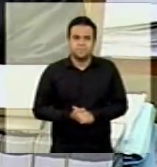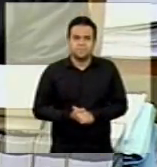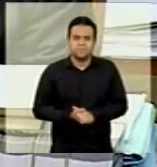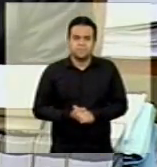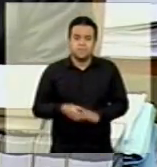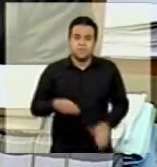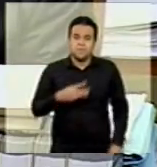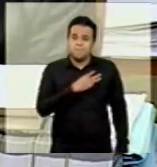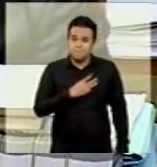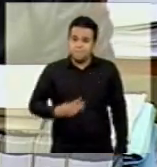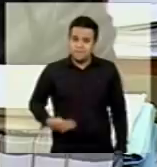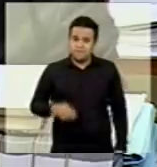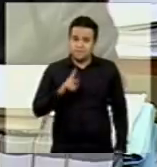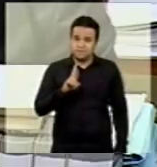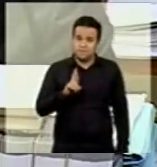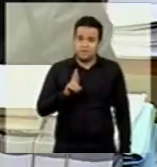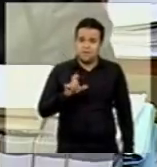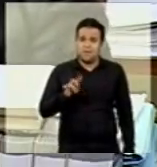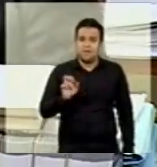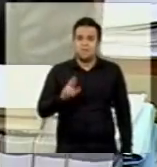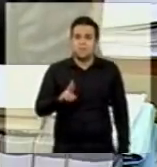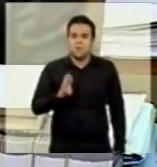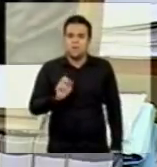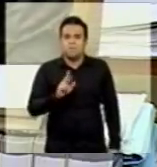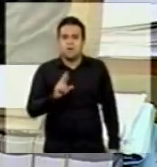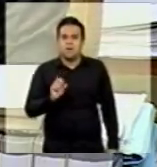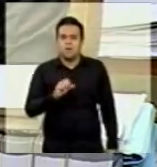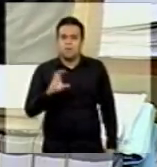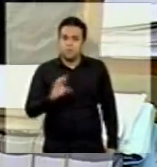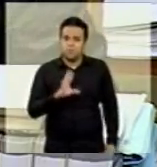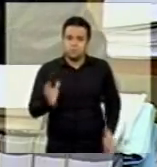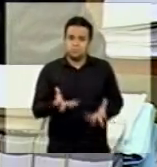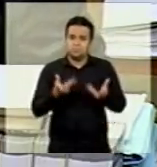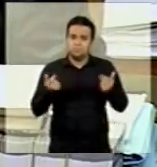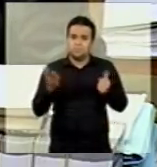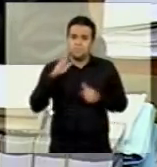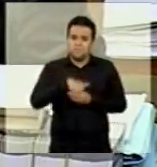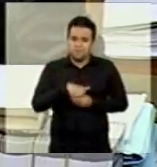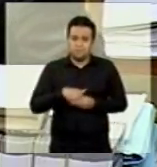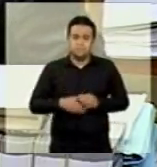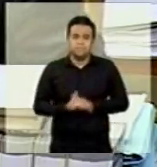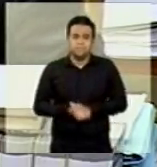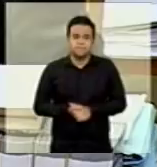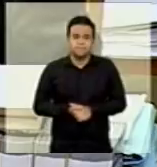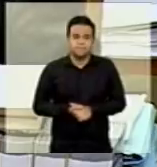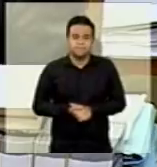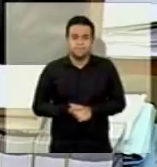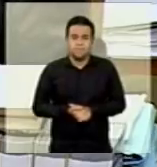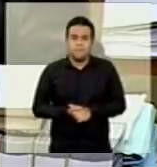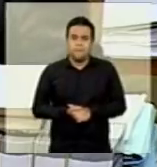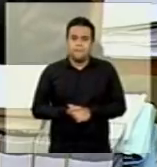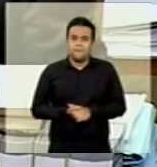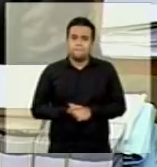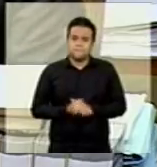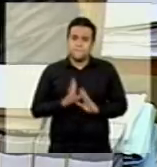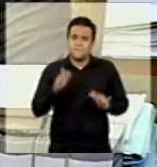relator, o eminente ministro Luiz Roberto Barroso, em seu magnífico voto. Reconheço, senhora presidente,